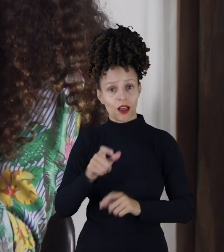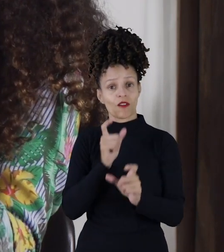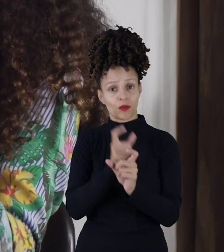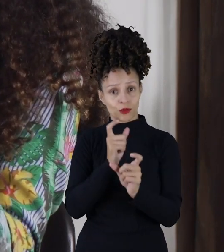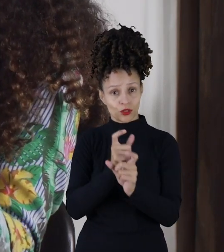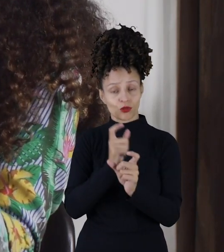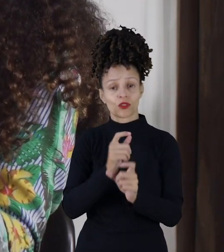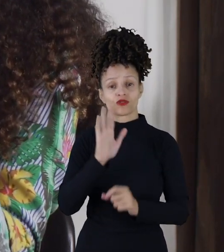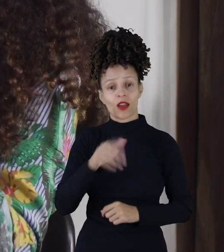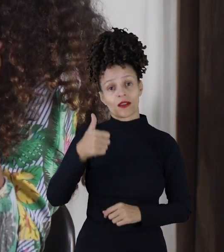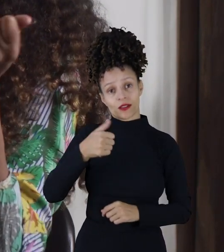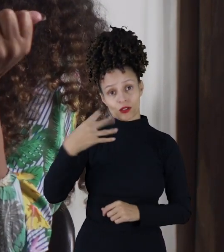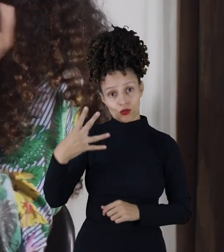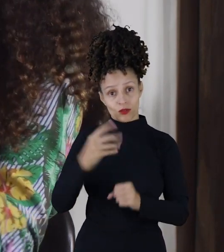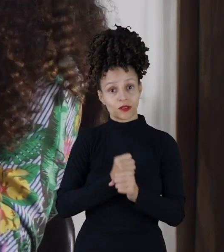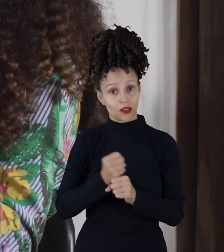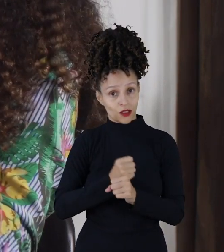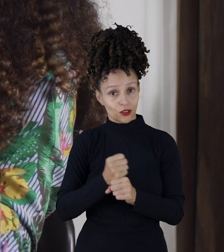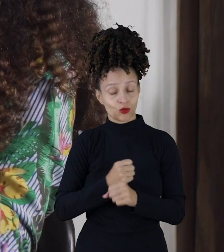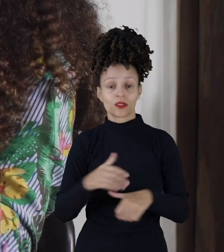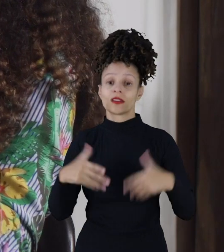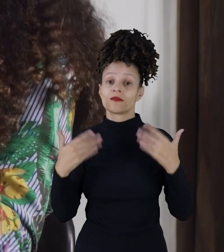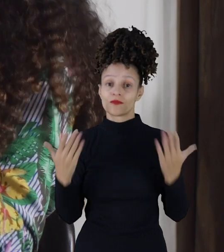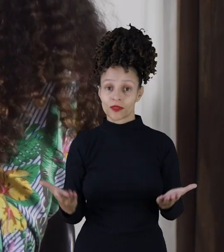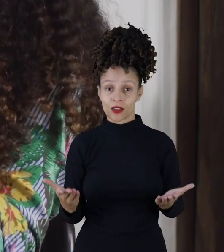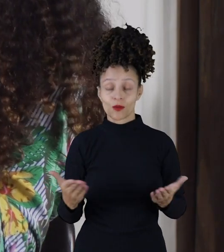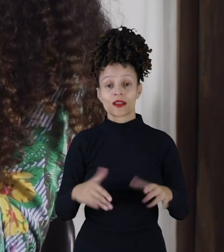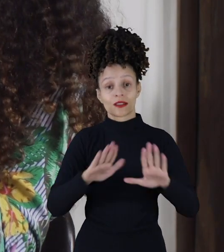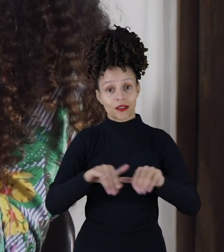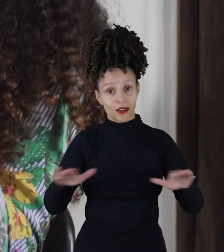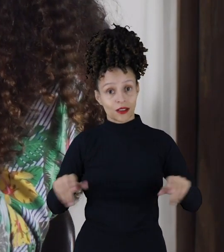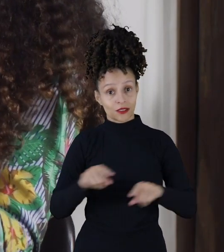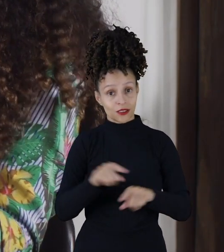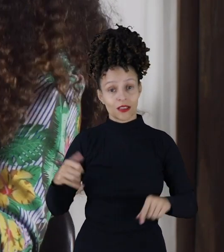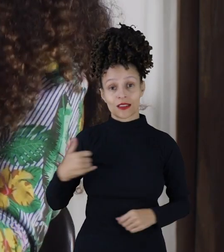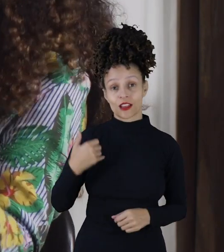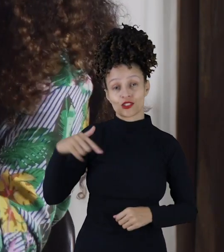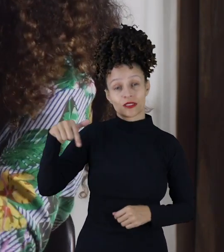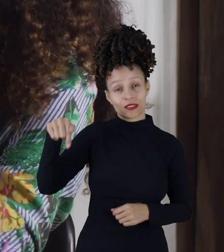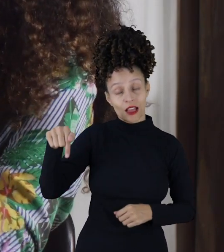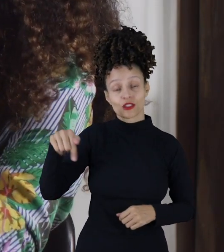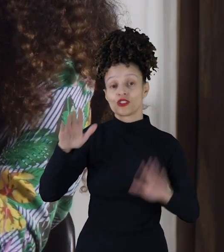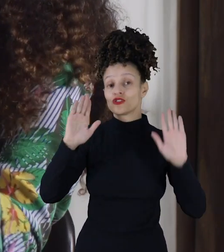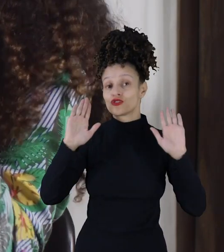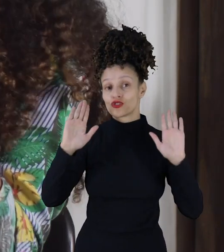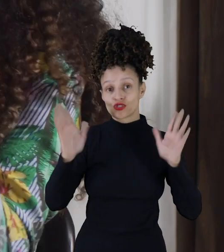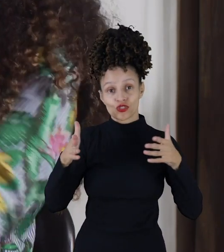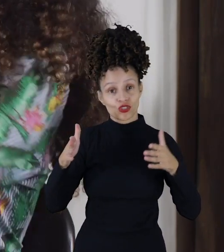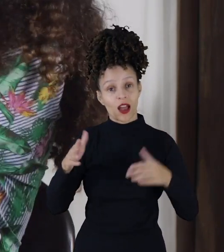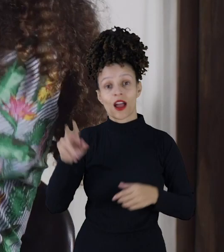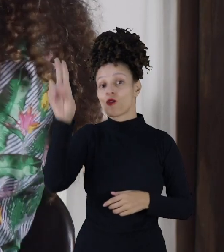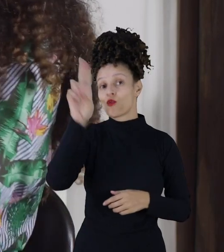professora alfabetizadora há 14 anos. Então, as crianças que tinham 7 anos já